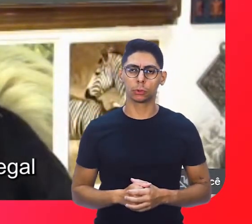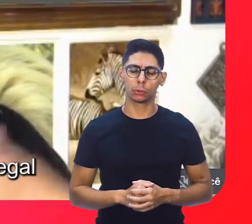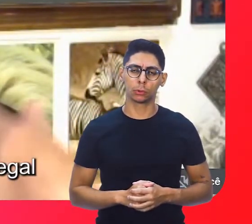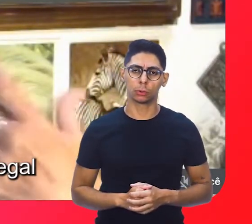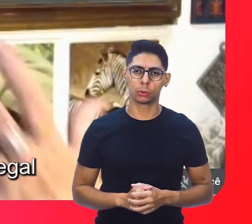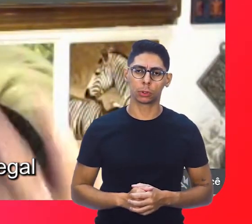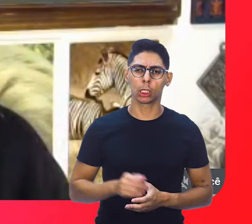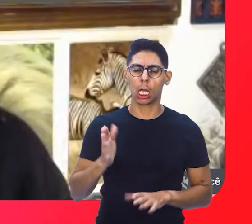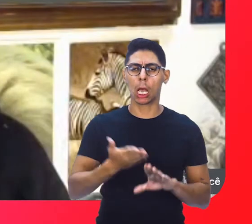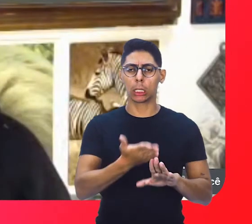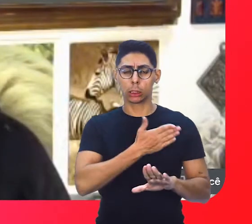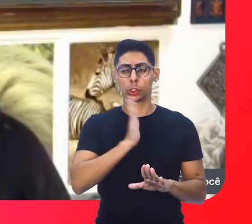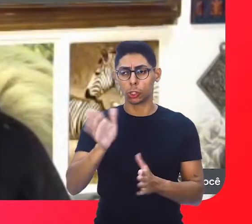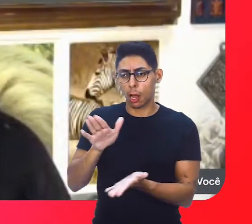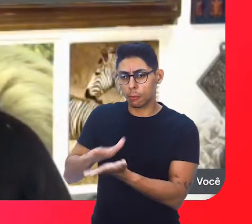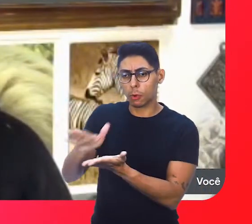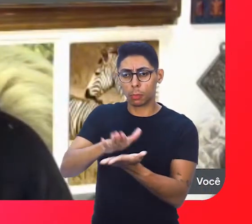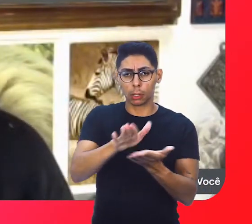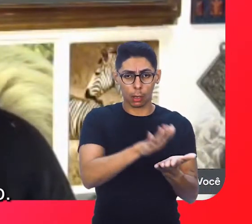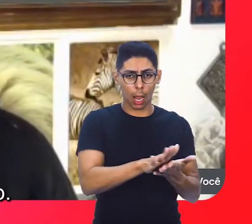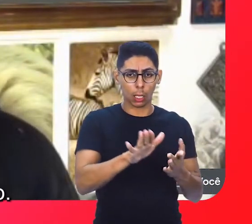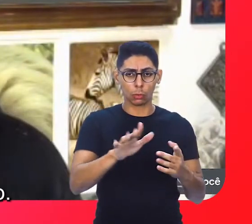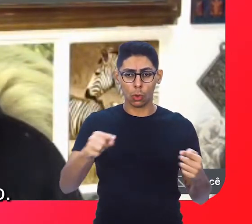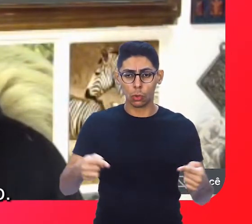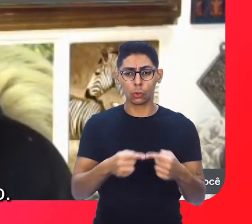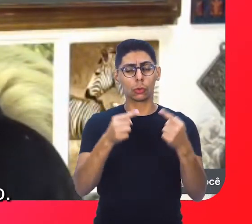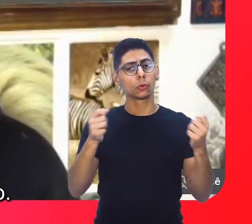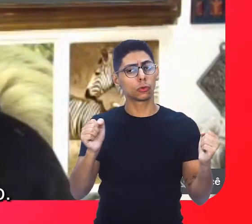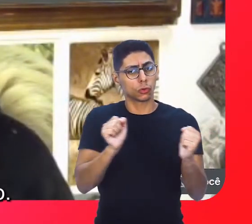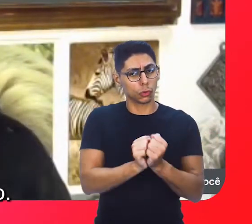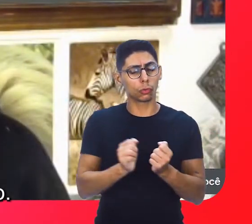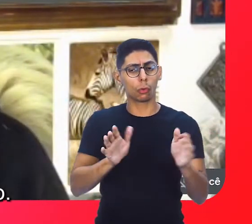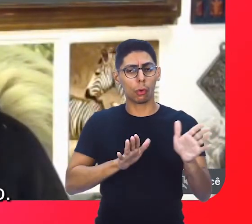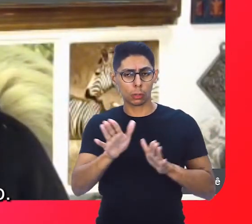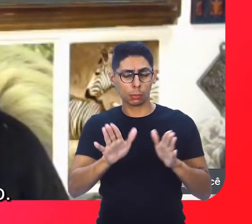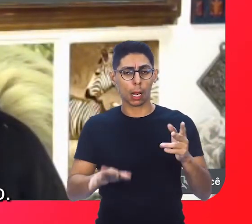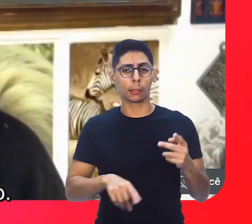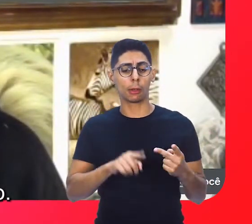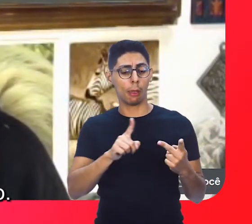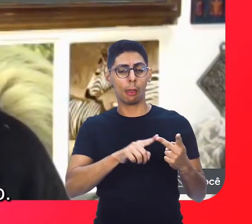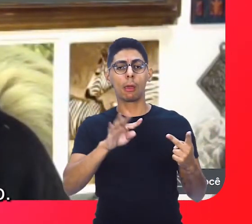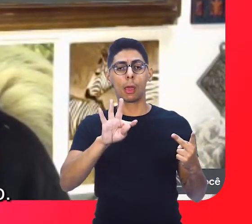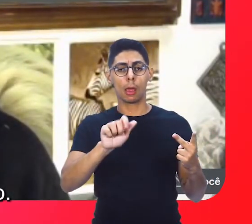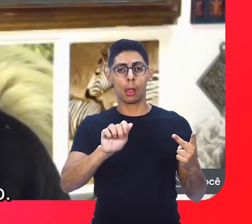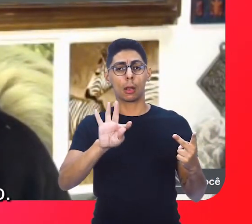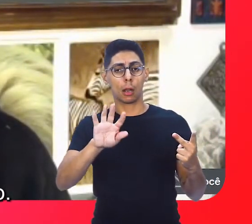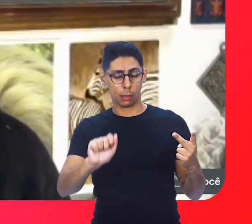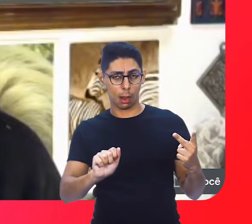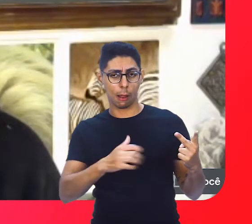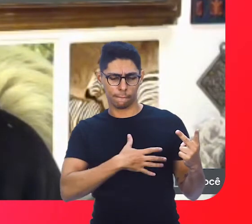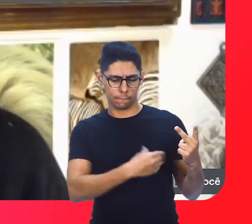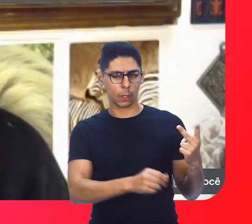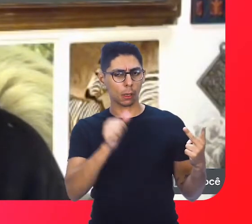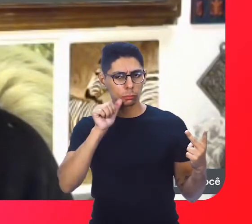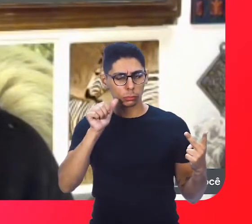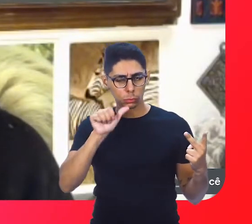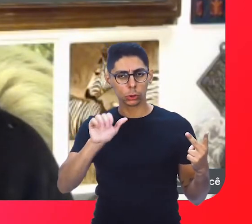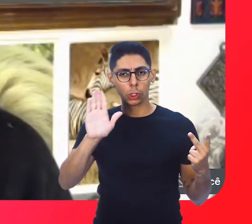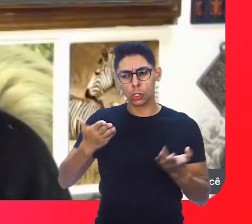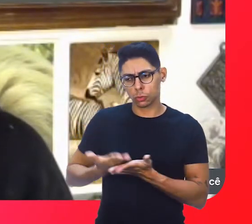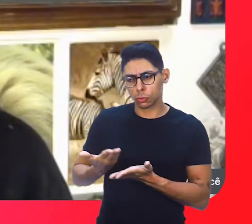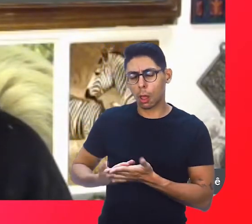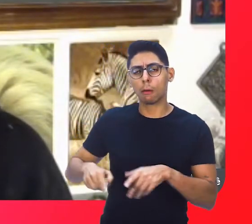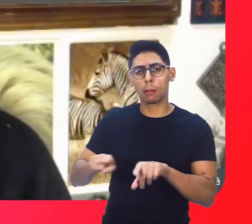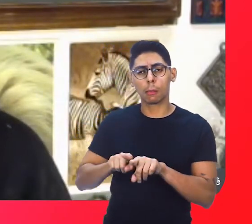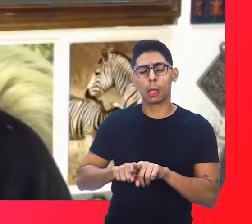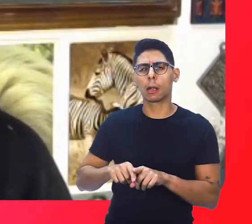eram publicados para acessibilidade. E a Tatá, que fazia faculdade de teatro na Unirio, ela um dia falou,